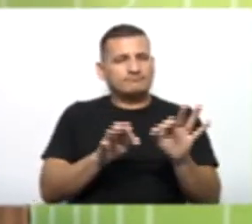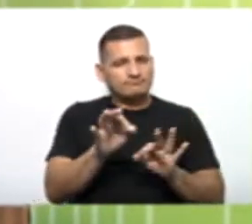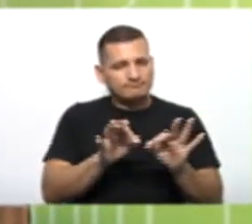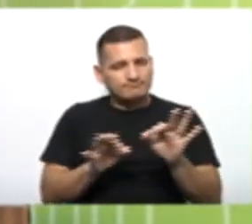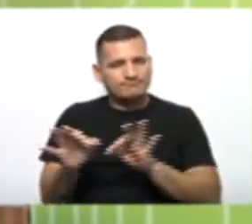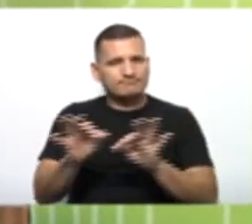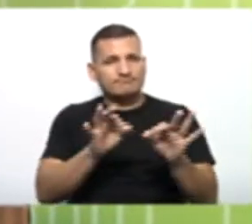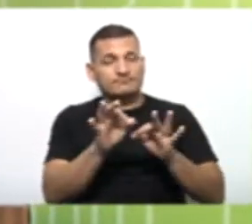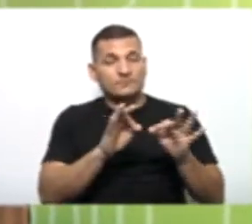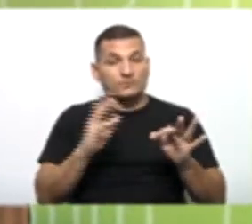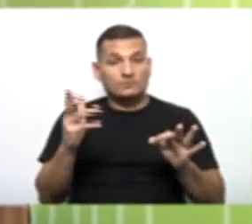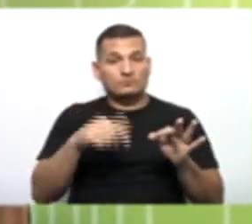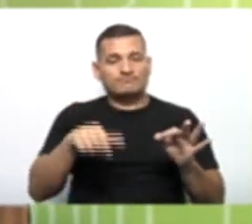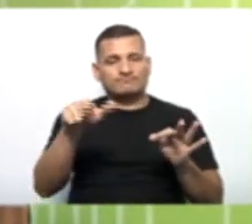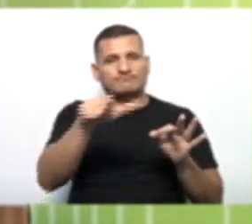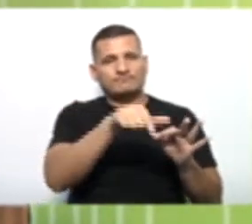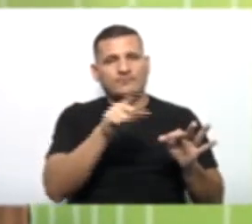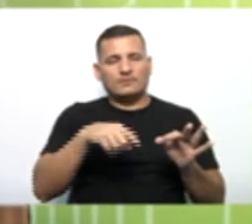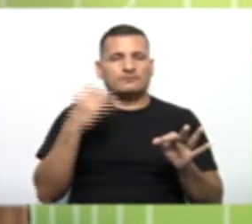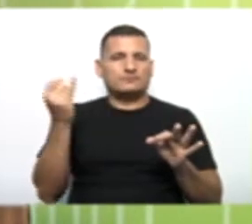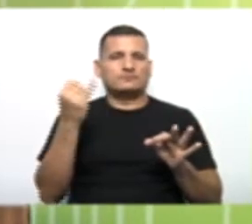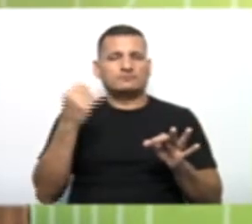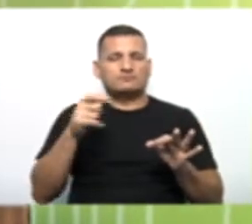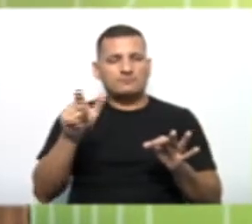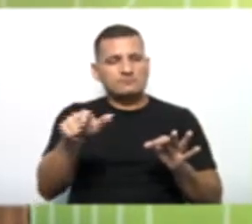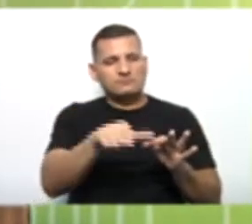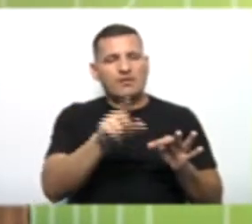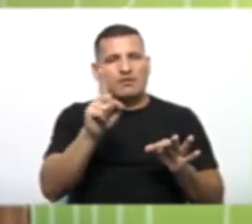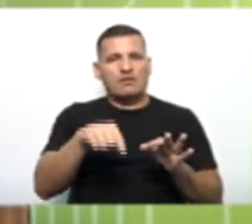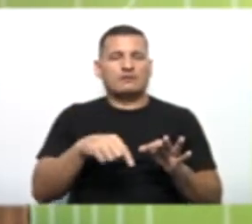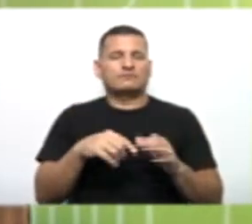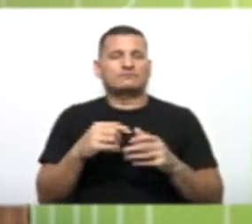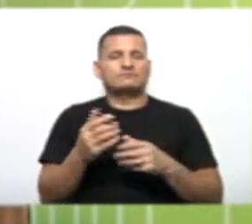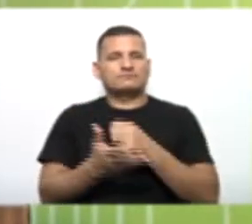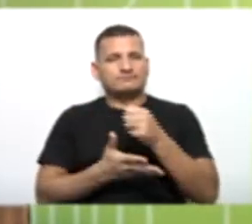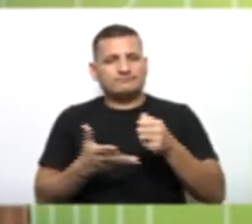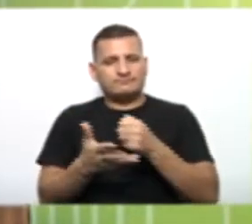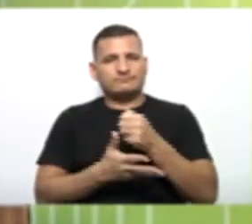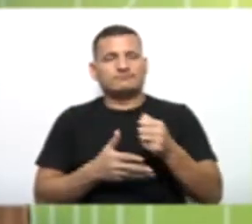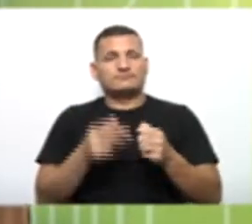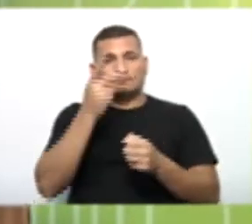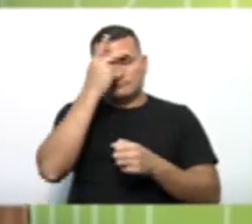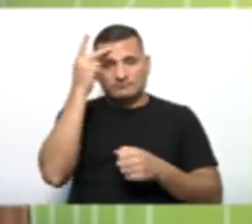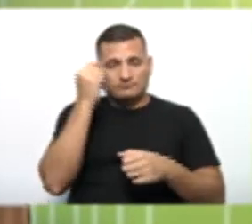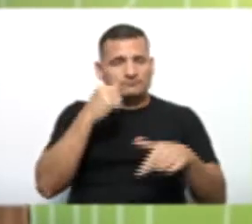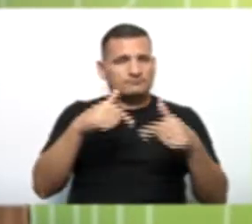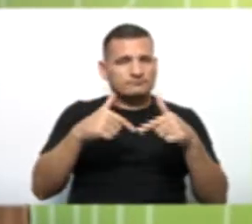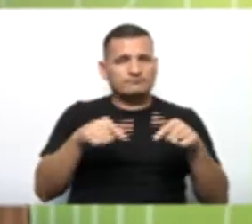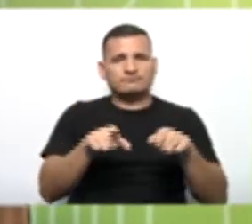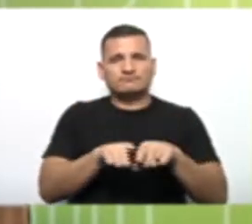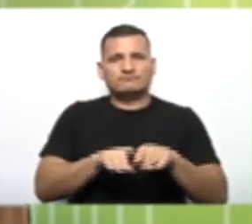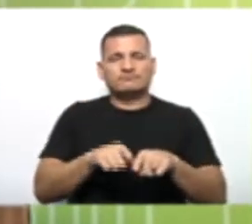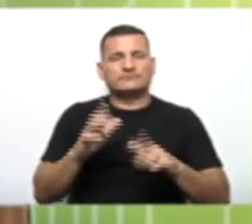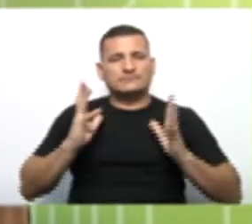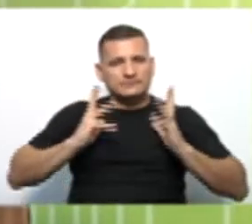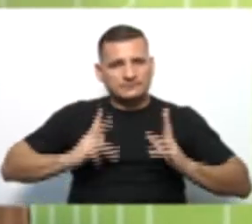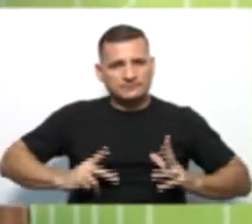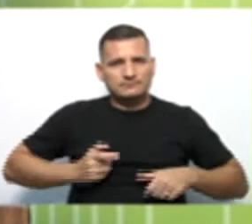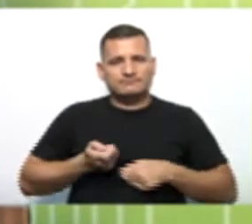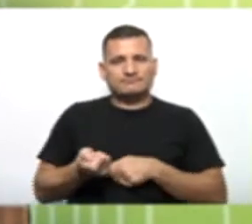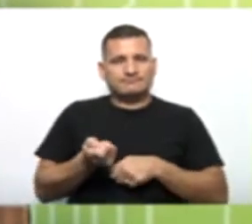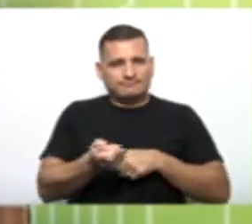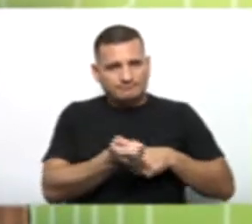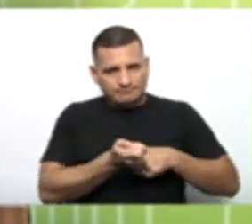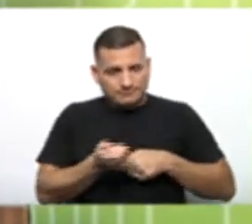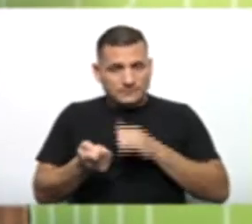todos eles são importantes todos eles são fundamentais as pessoas que ficam responsáveis pela limpeza se não fosse elas nós não